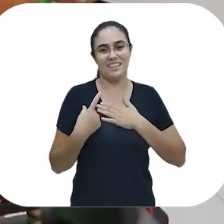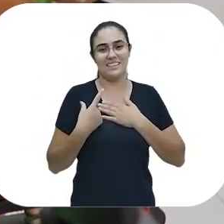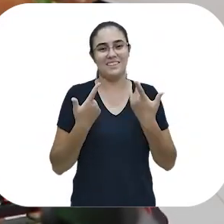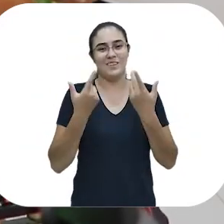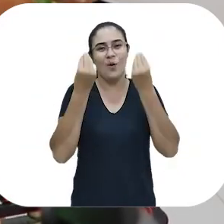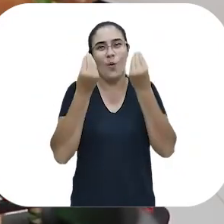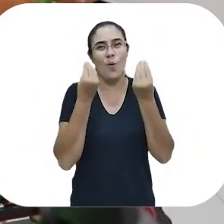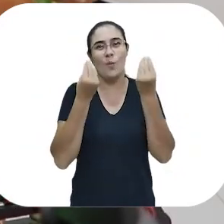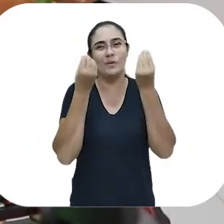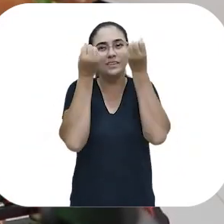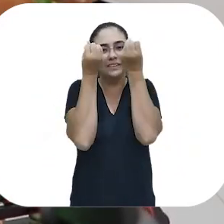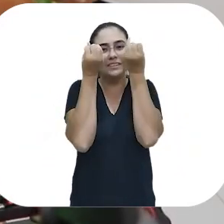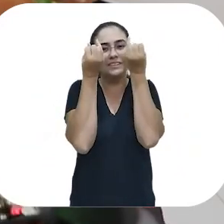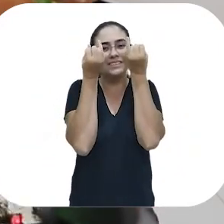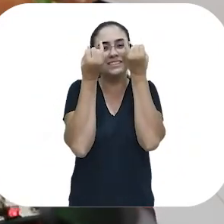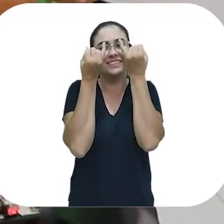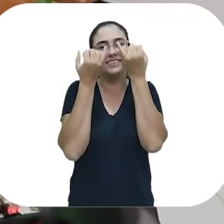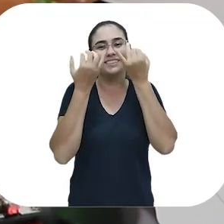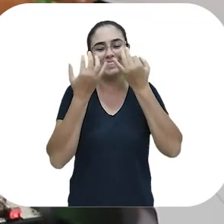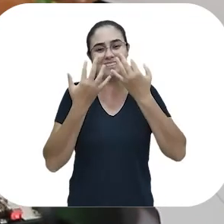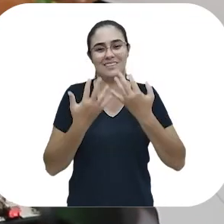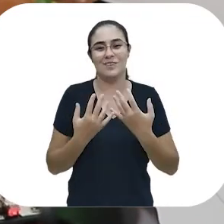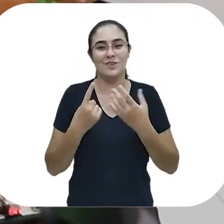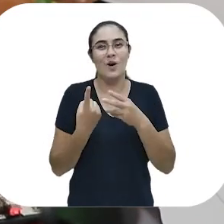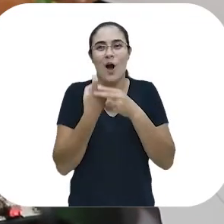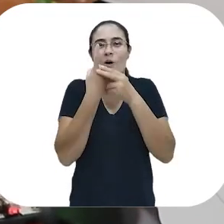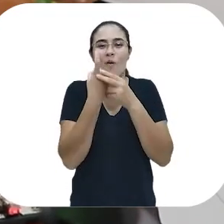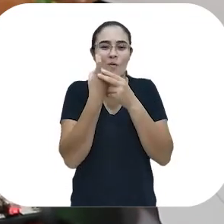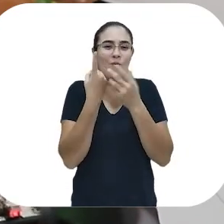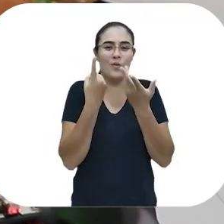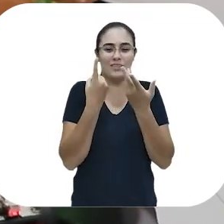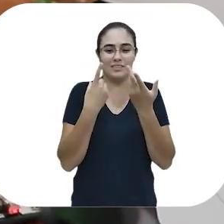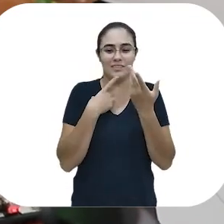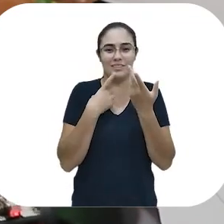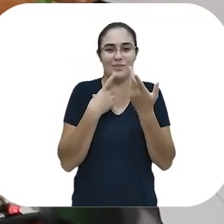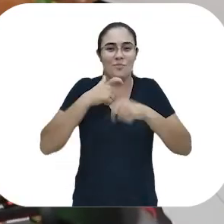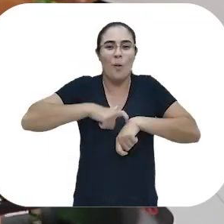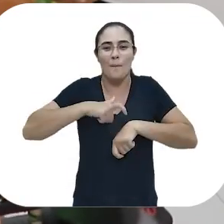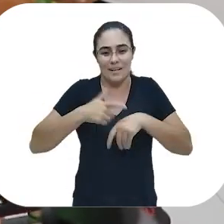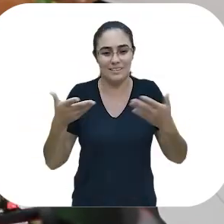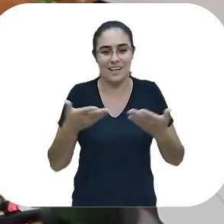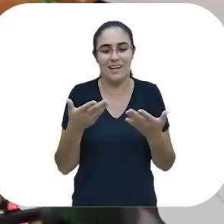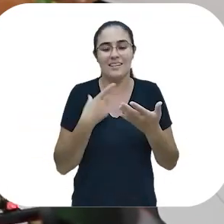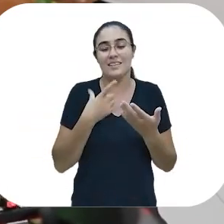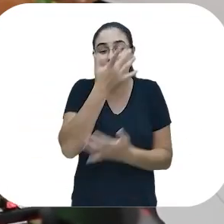para falar assim numa única entrevista, né? É isso, essas pessoas é que fazem